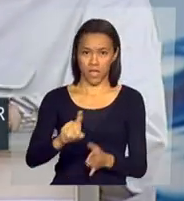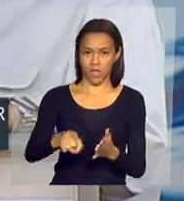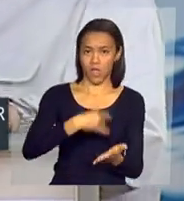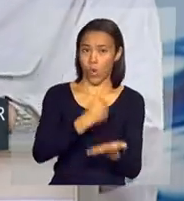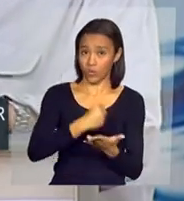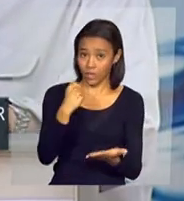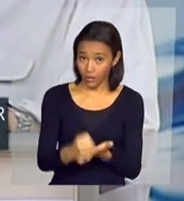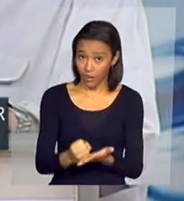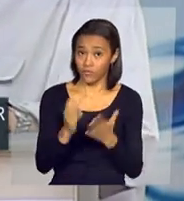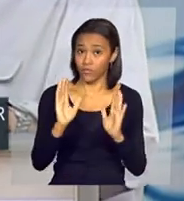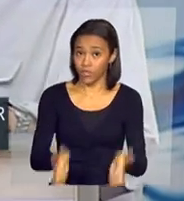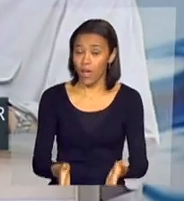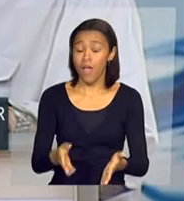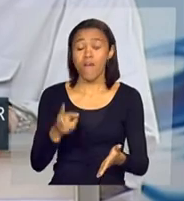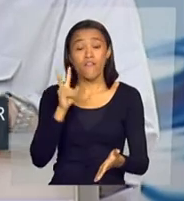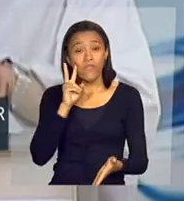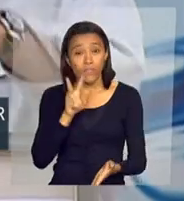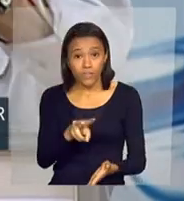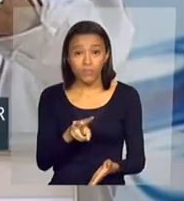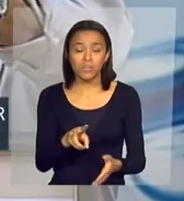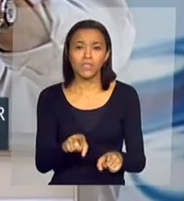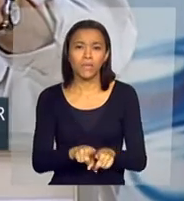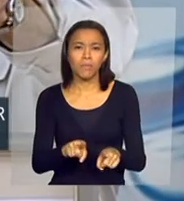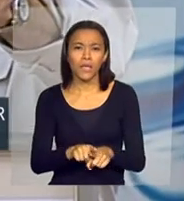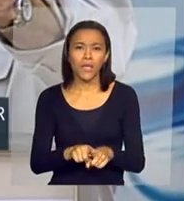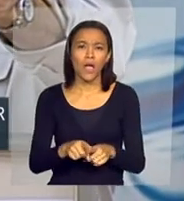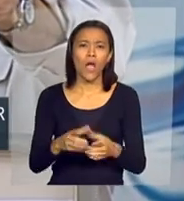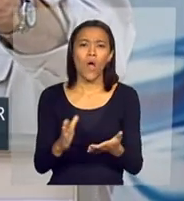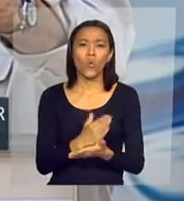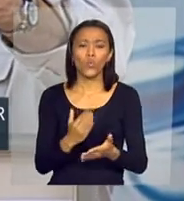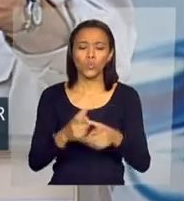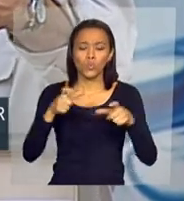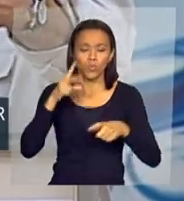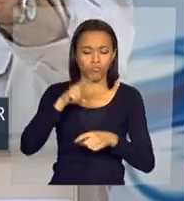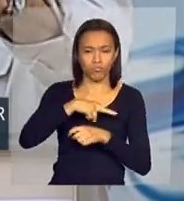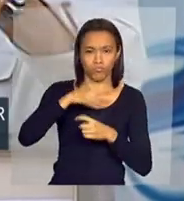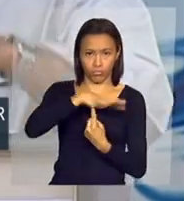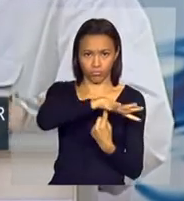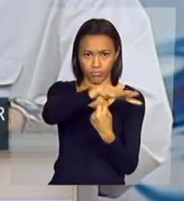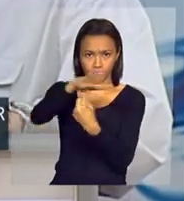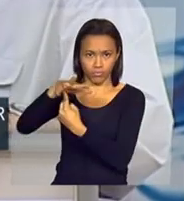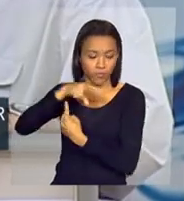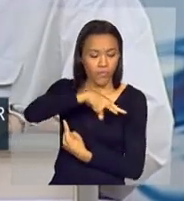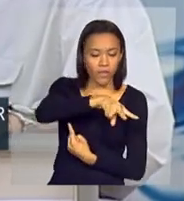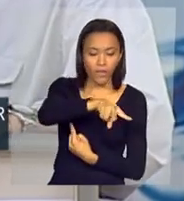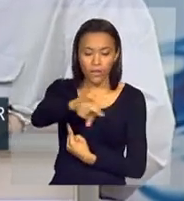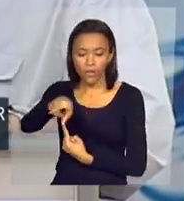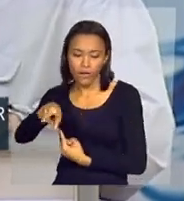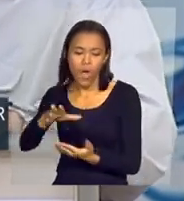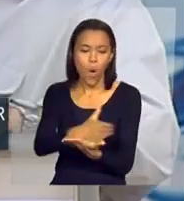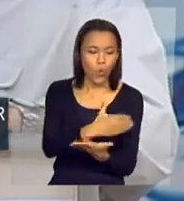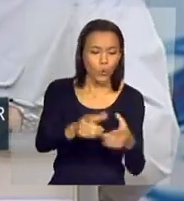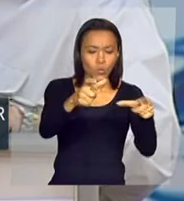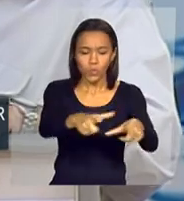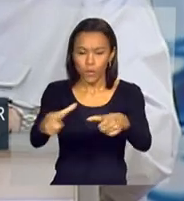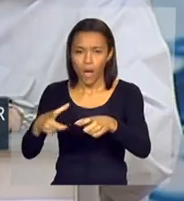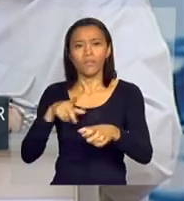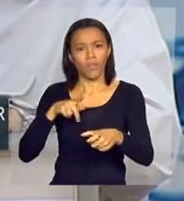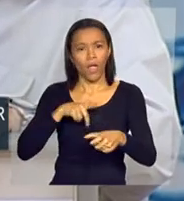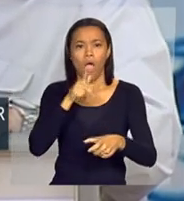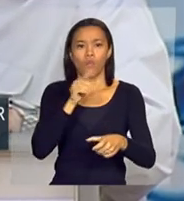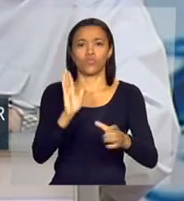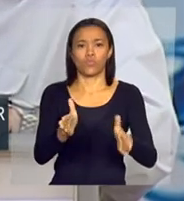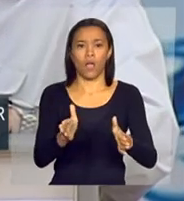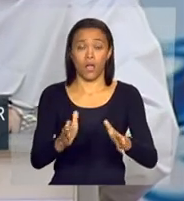como sobrevoamos a presidenta alguns barreiros, já com água. Pois só aqueles tipos